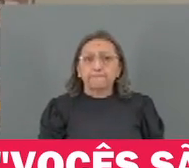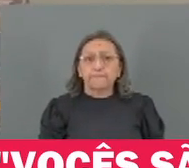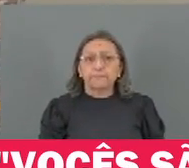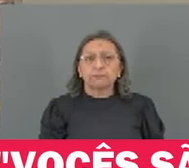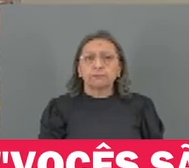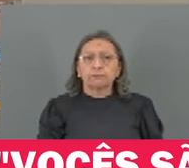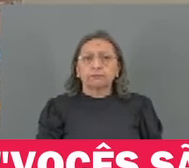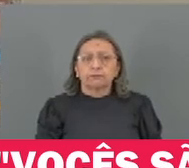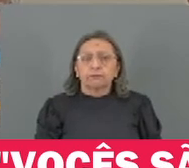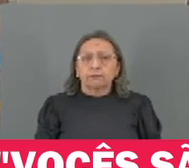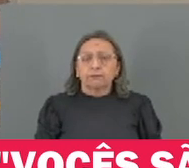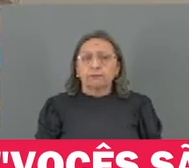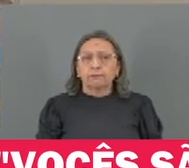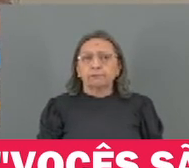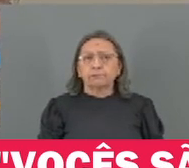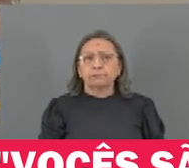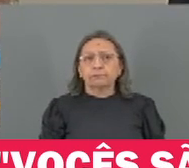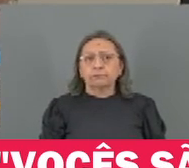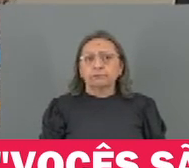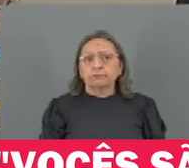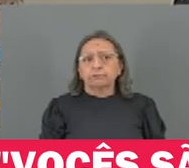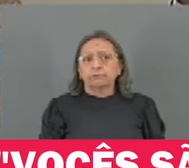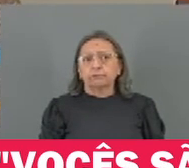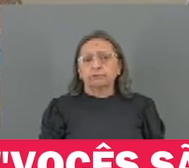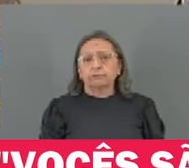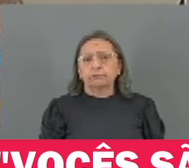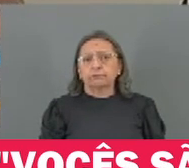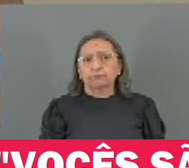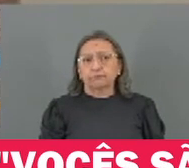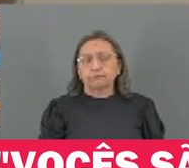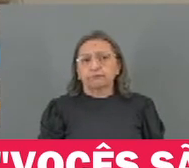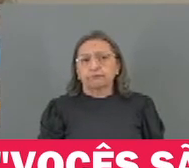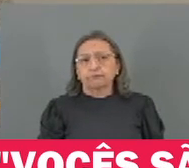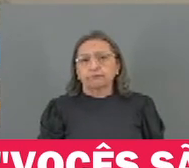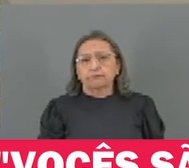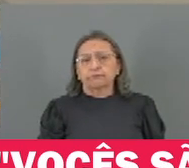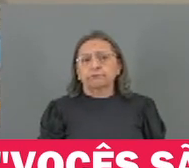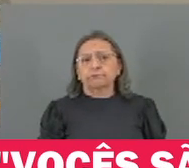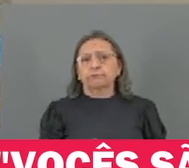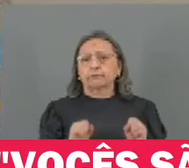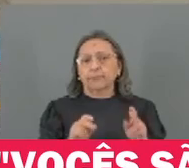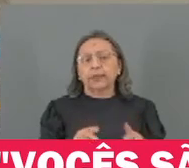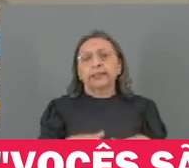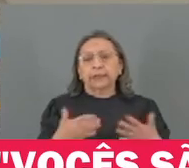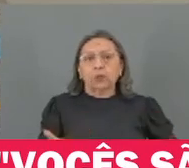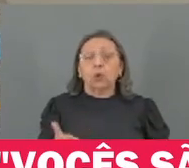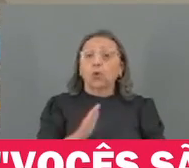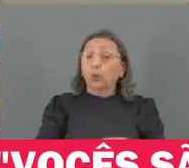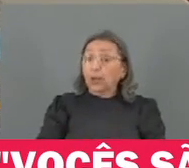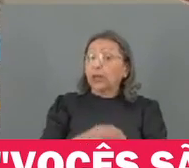Gente, porque vamos deixar ele falar, por favor. Eu teria direito a 20 minutos, vou usar só 15. Só 15. Pois bem, então, quando